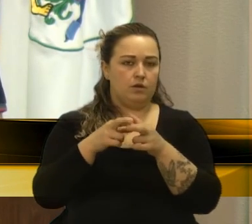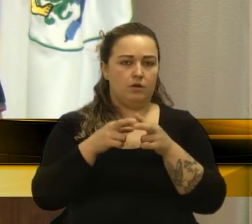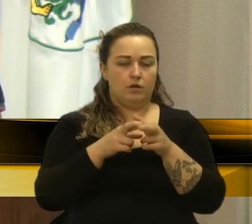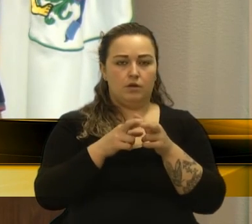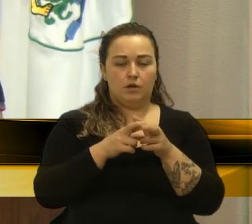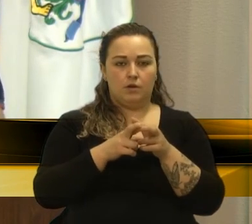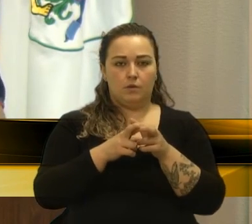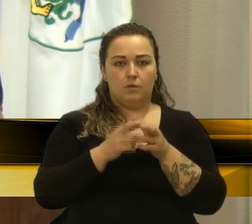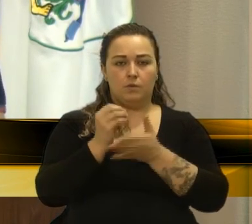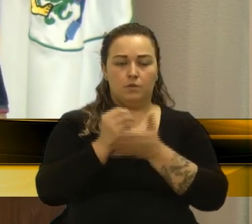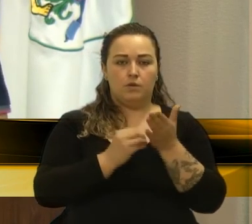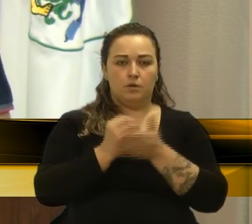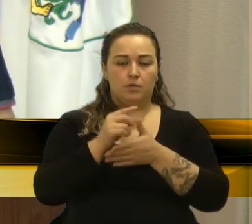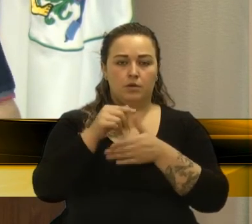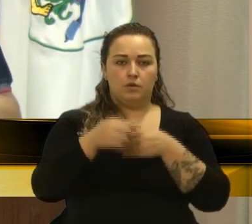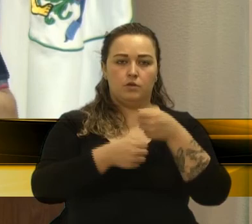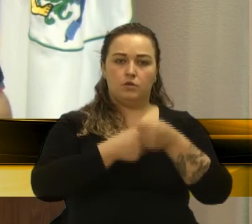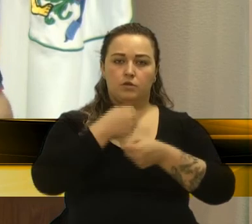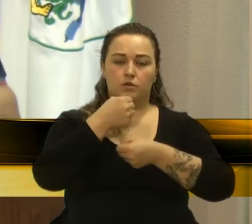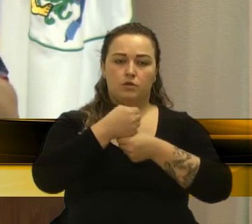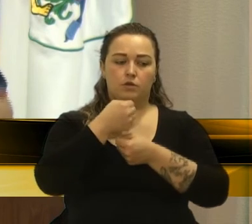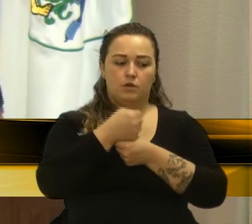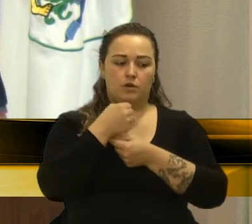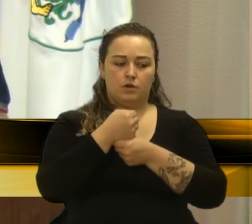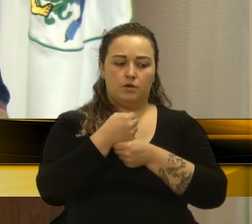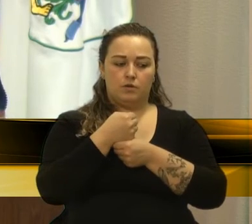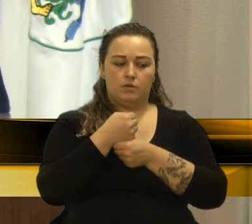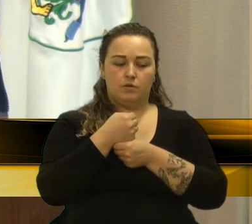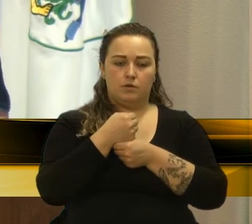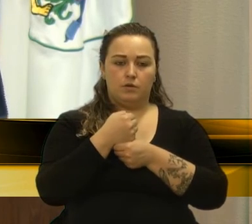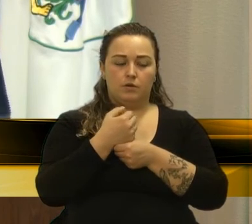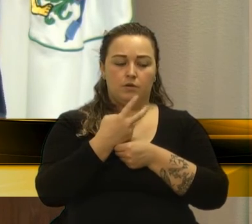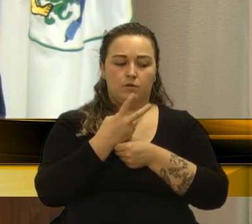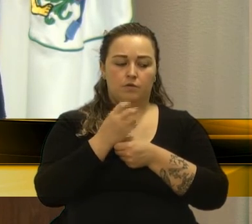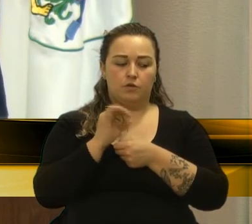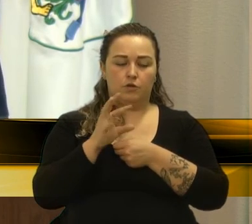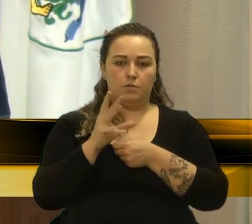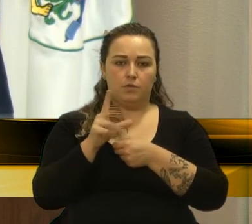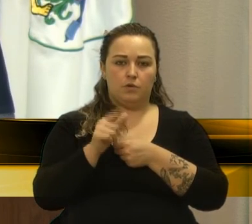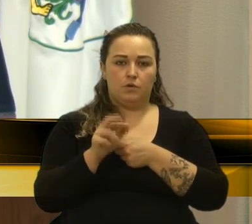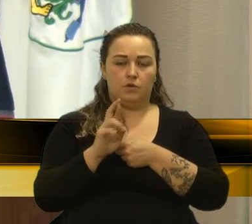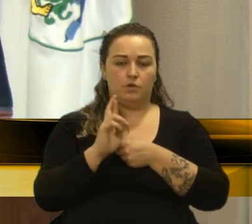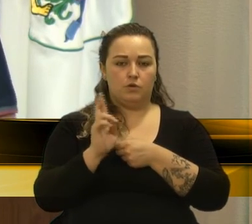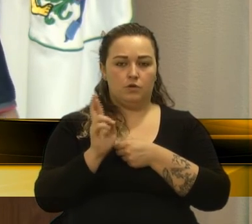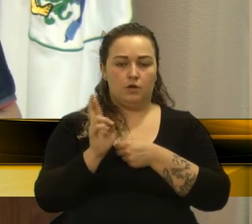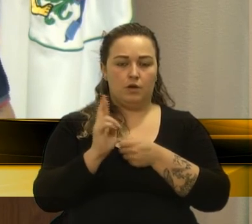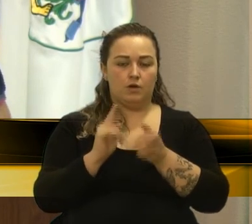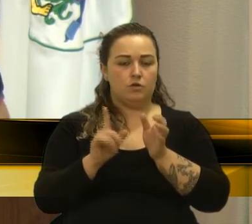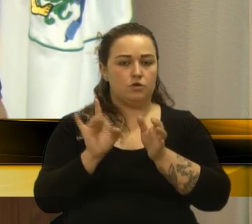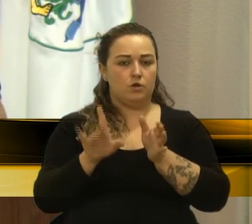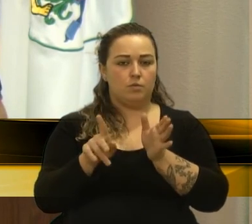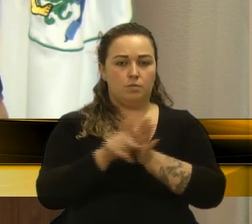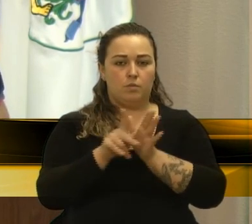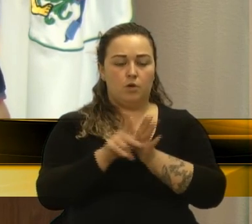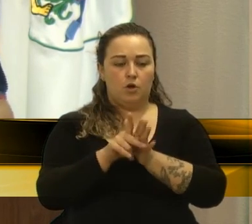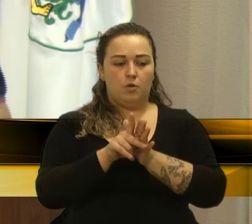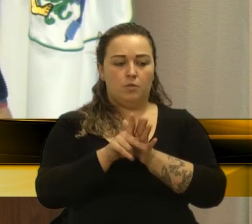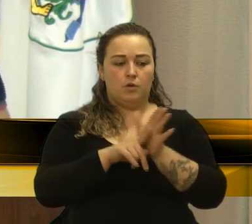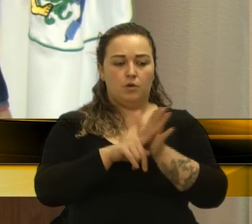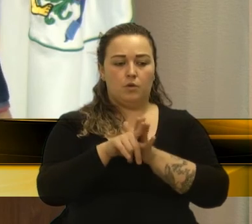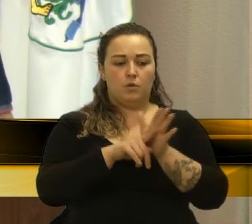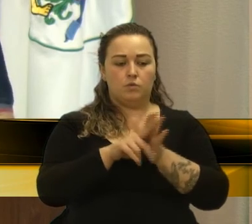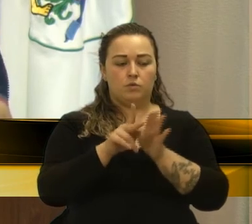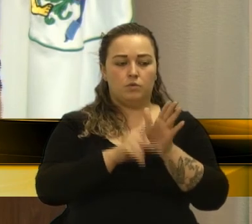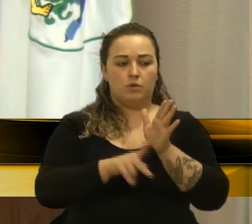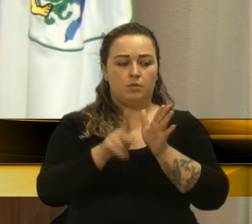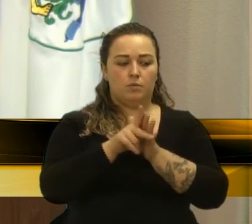deste ano, foram destinados 20 milhões de reais somente para a consulta popular. 20